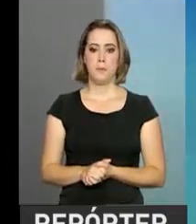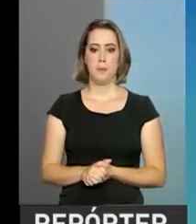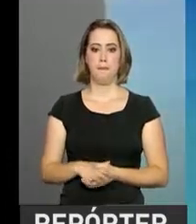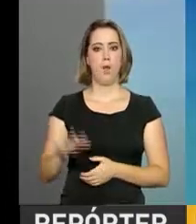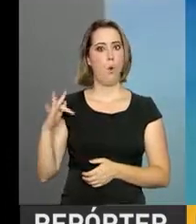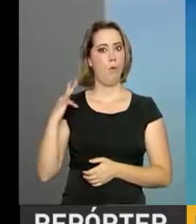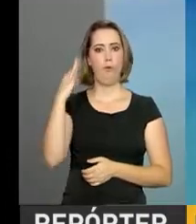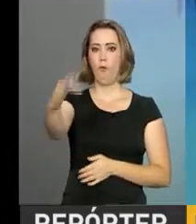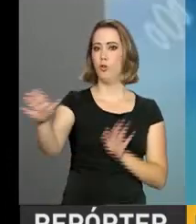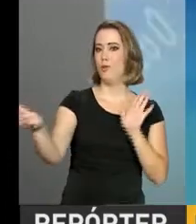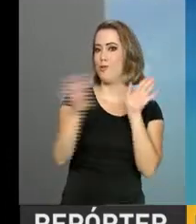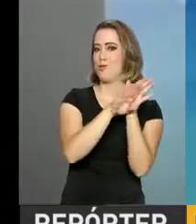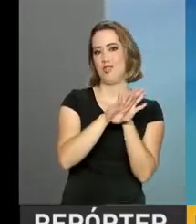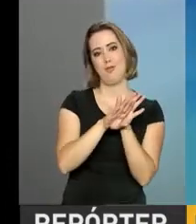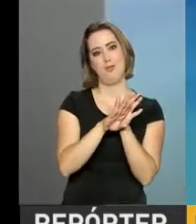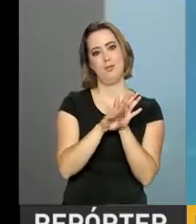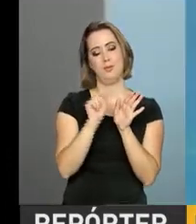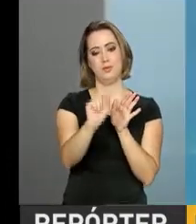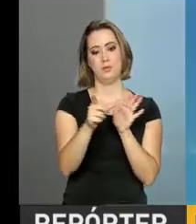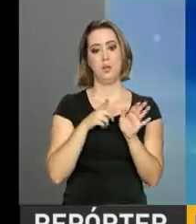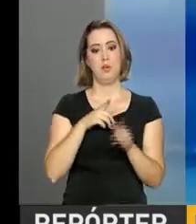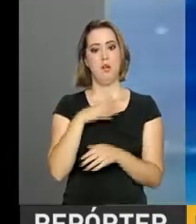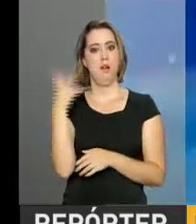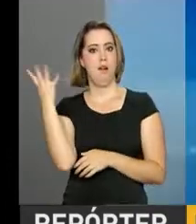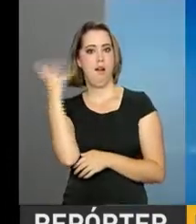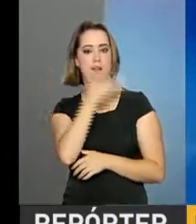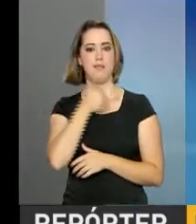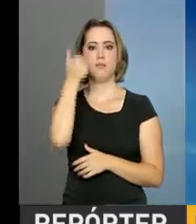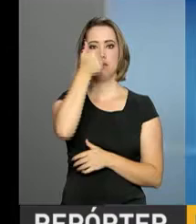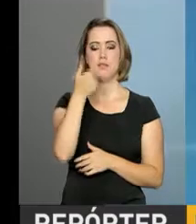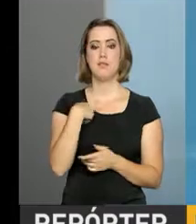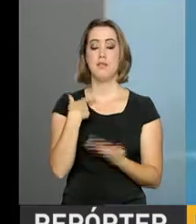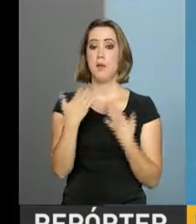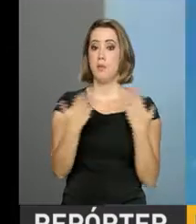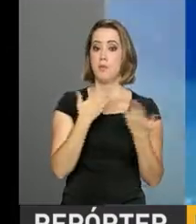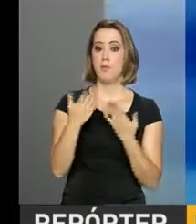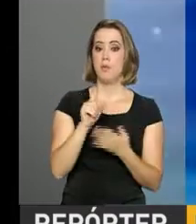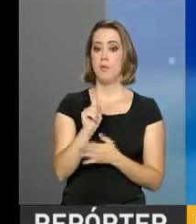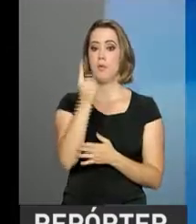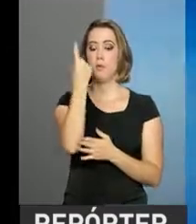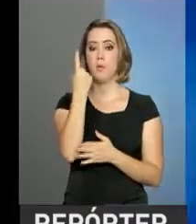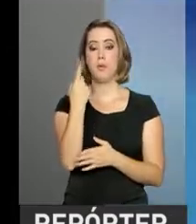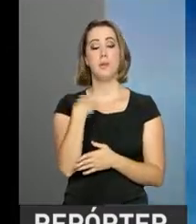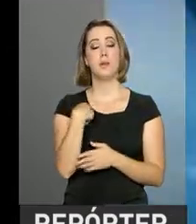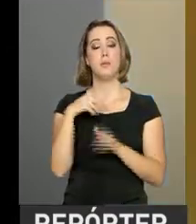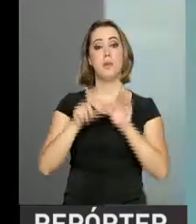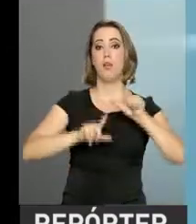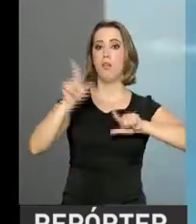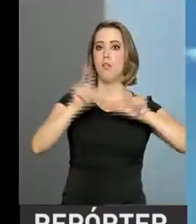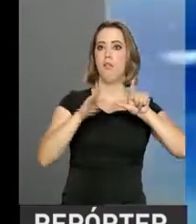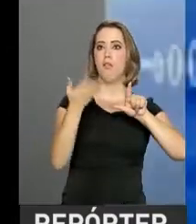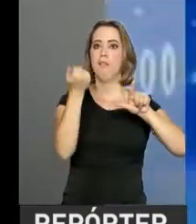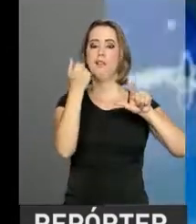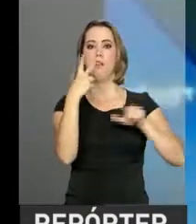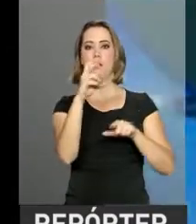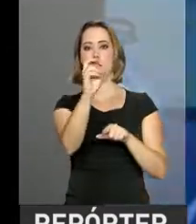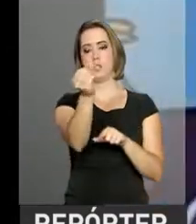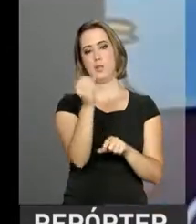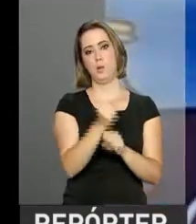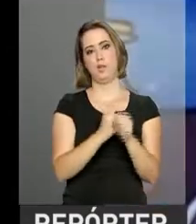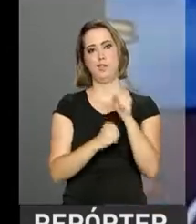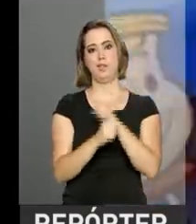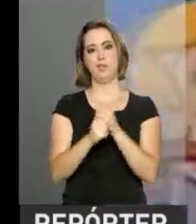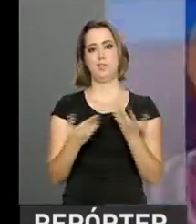O futuro chegou e pode não ser tão incrível quanto os Jetsons, que teve o primeiro episódio exibido há quase 50